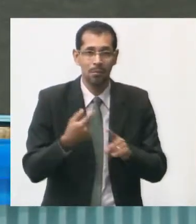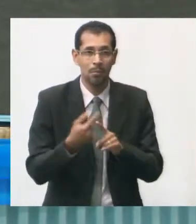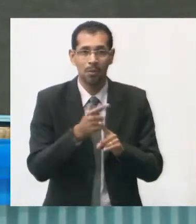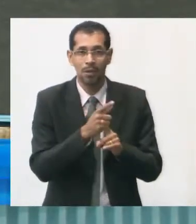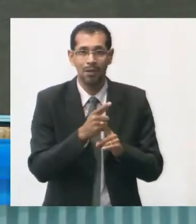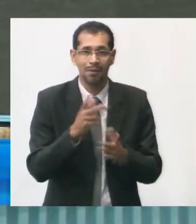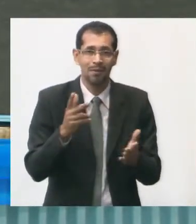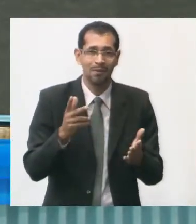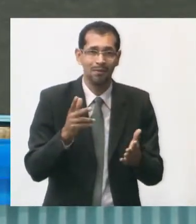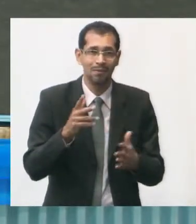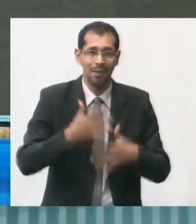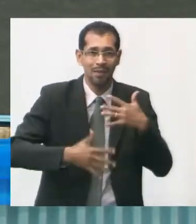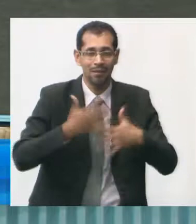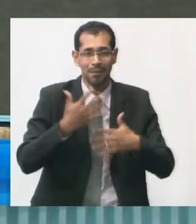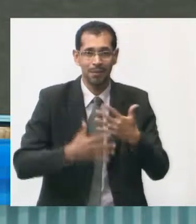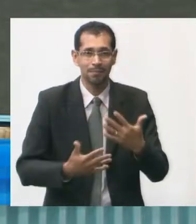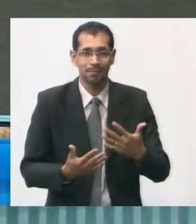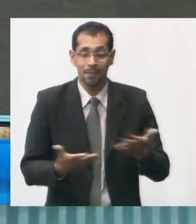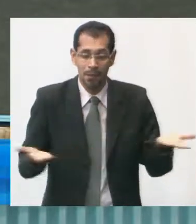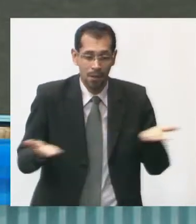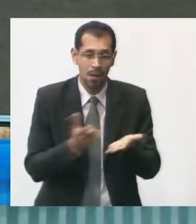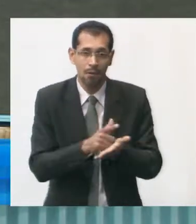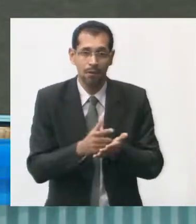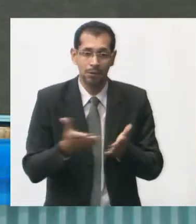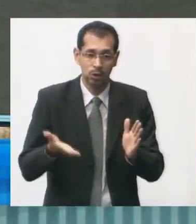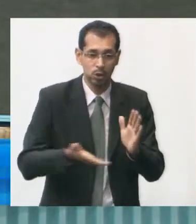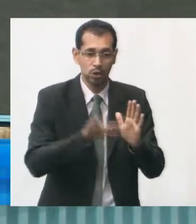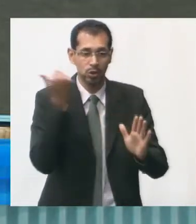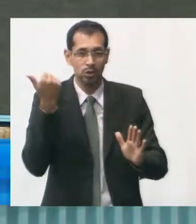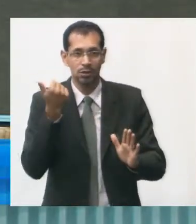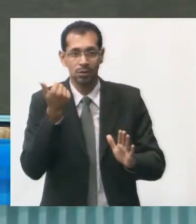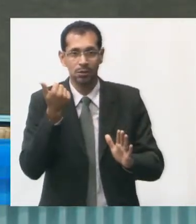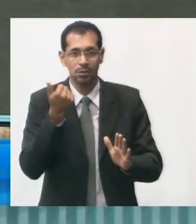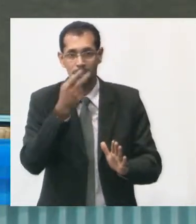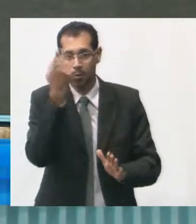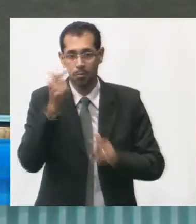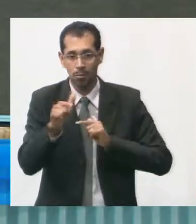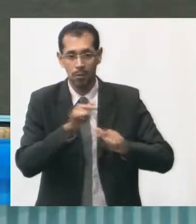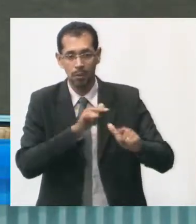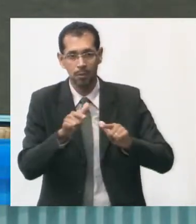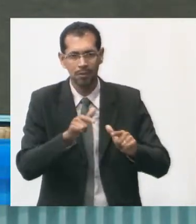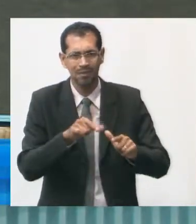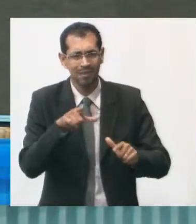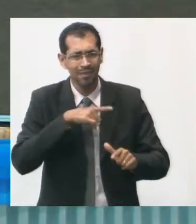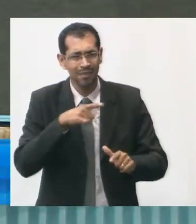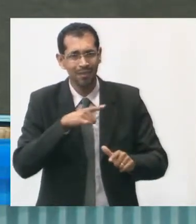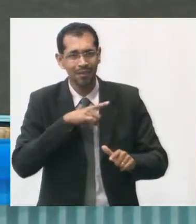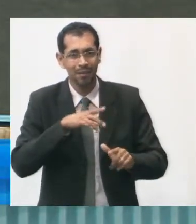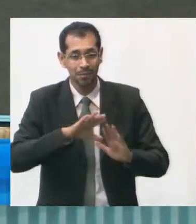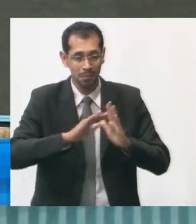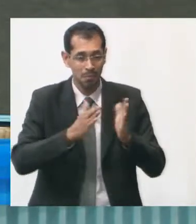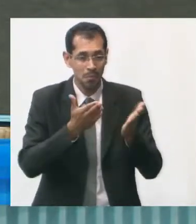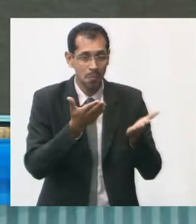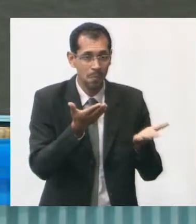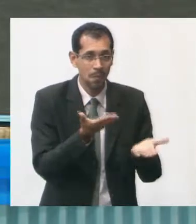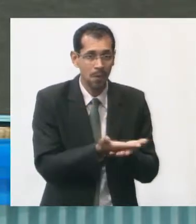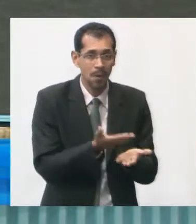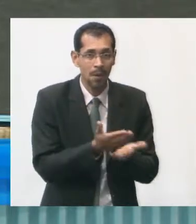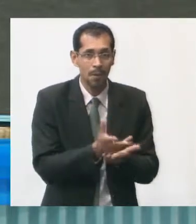podia, porque era de preservação ambiental. E agora abriu uma escola particular de velas. E a gente quer pedir à